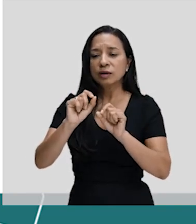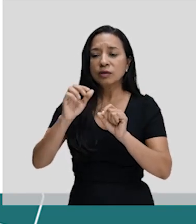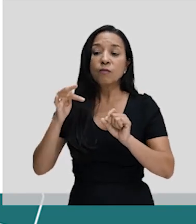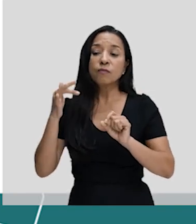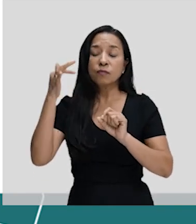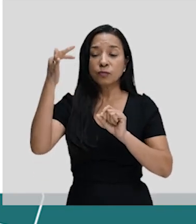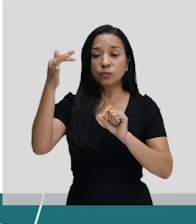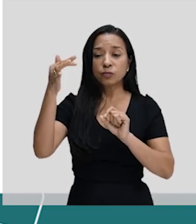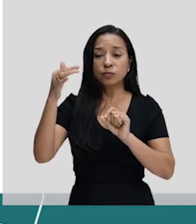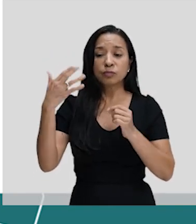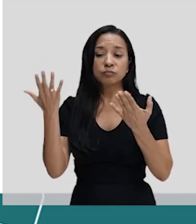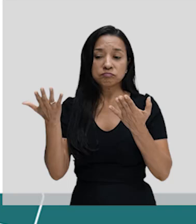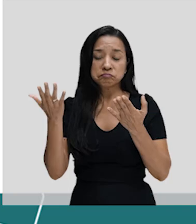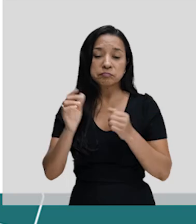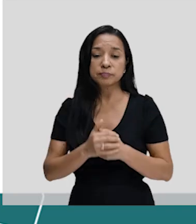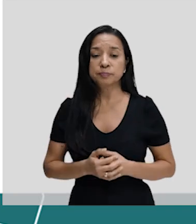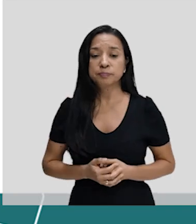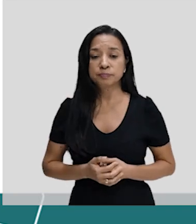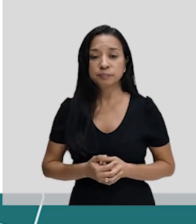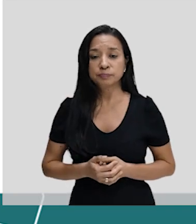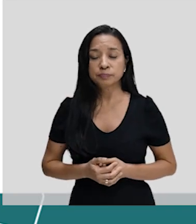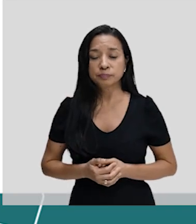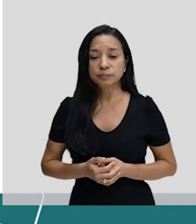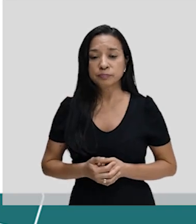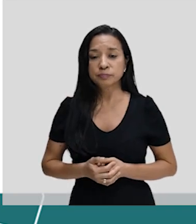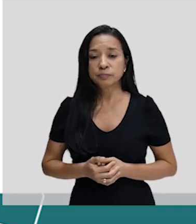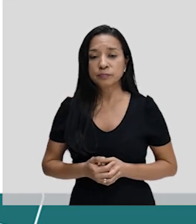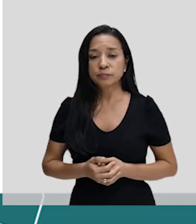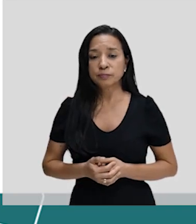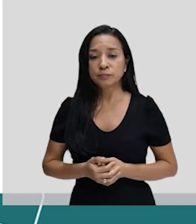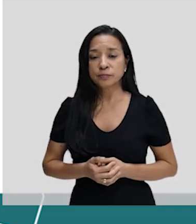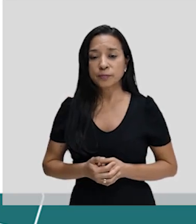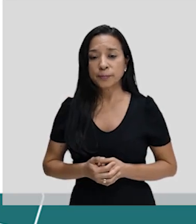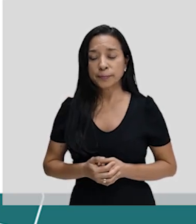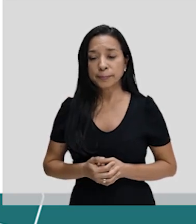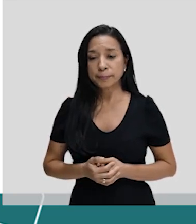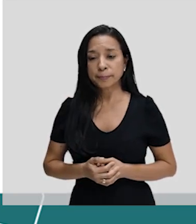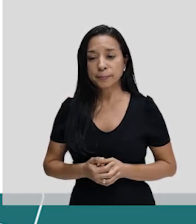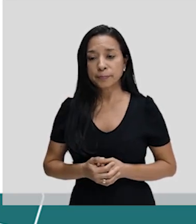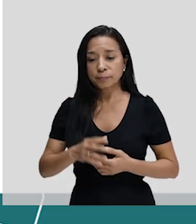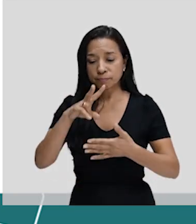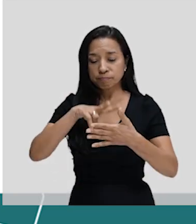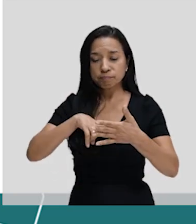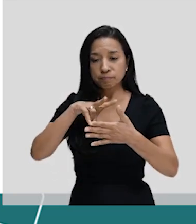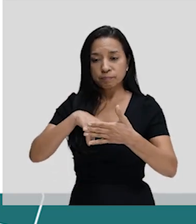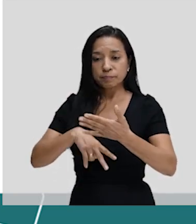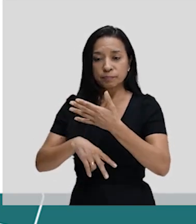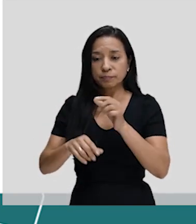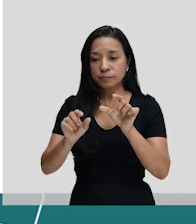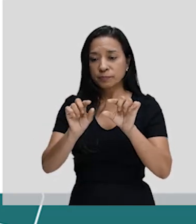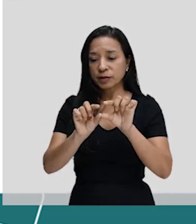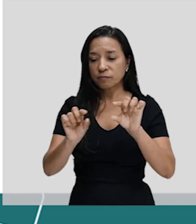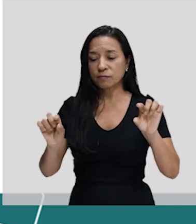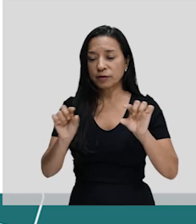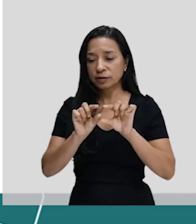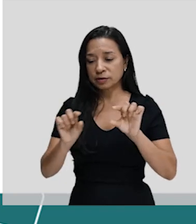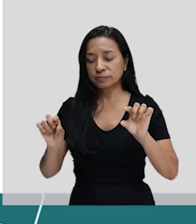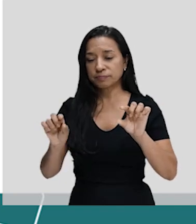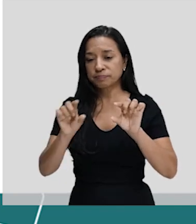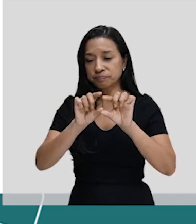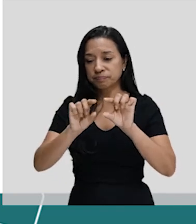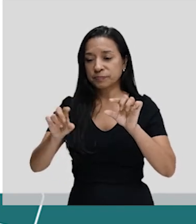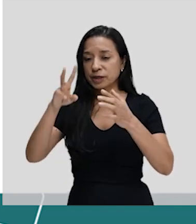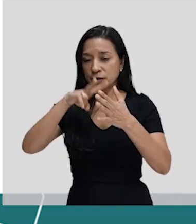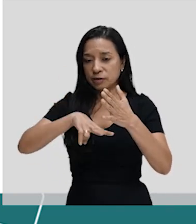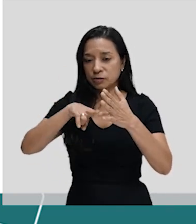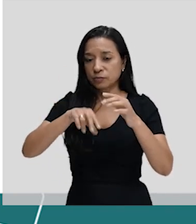futuro, tá? Então, vamos lá. A frase é, tuvo lugar em Buenos Aires del 21 al